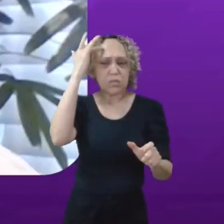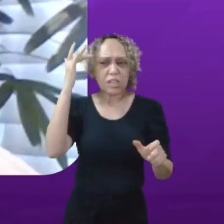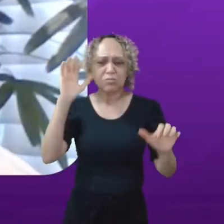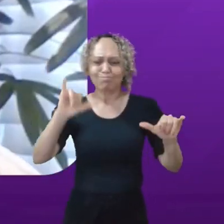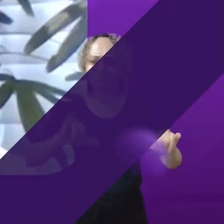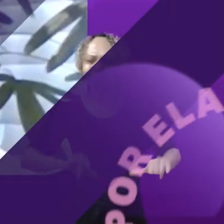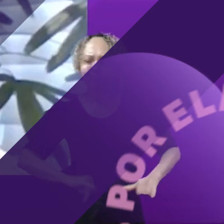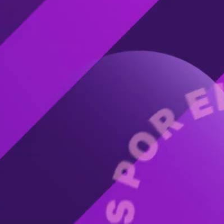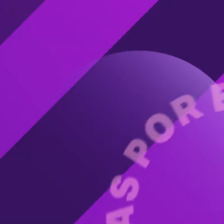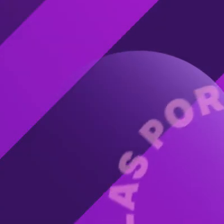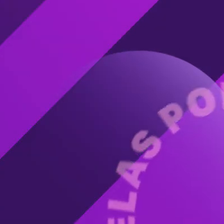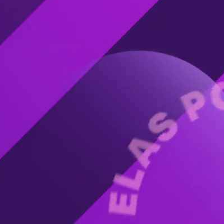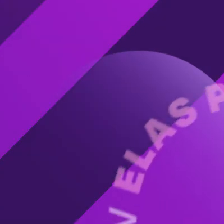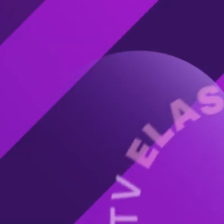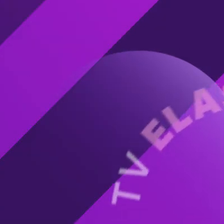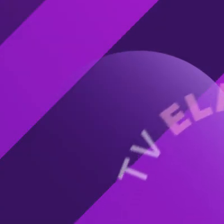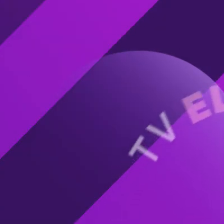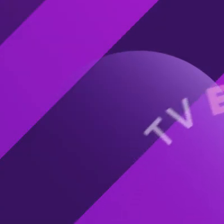essa regressividade.